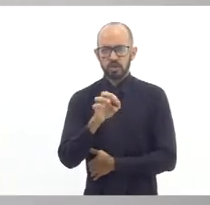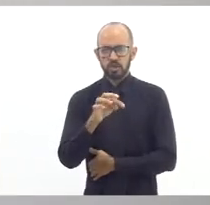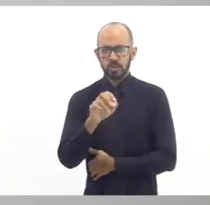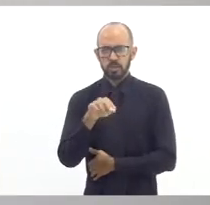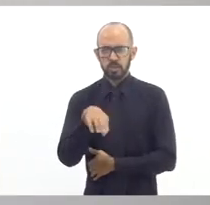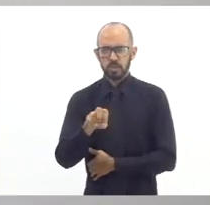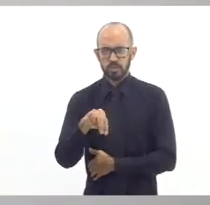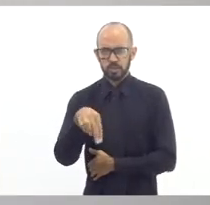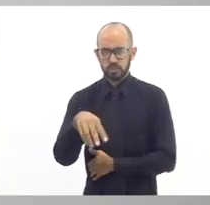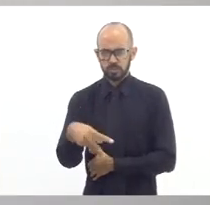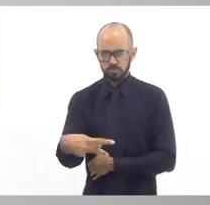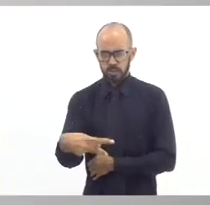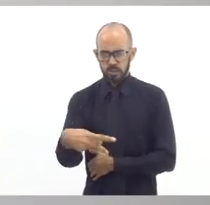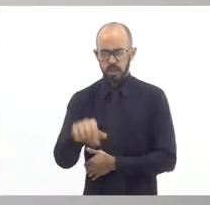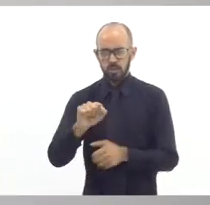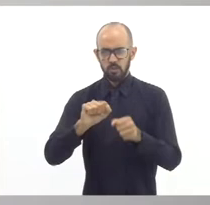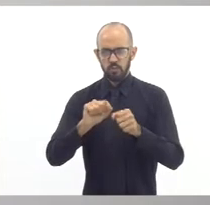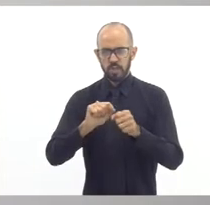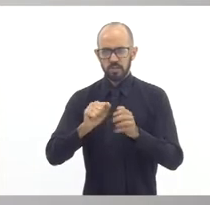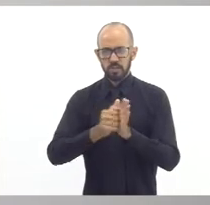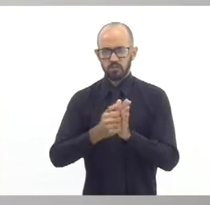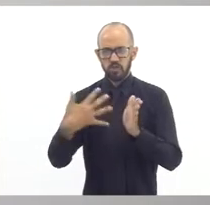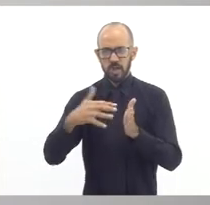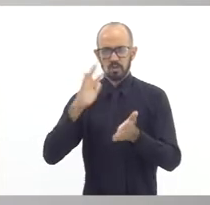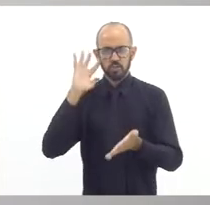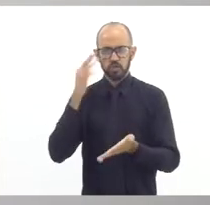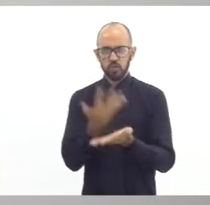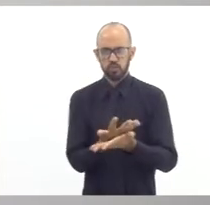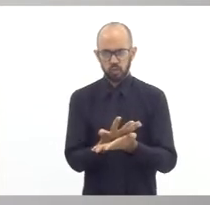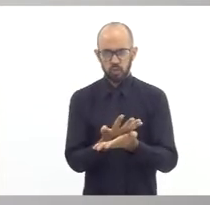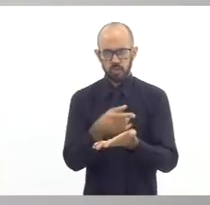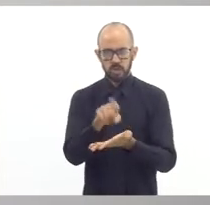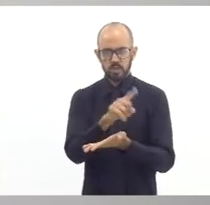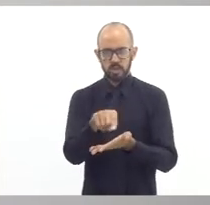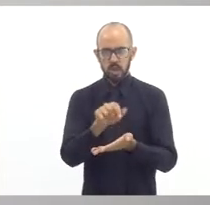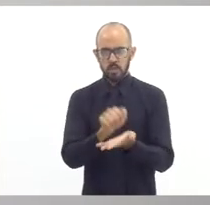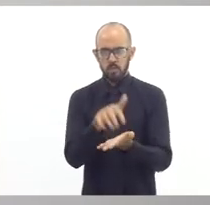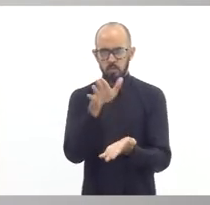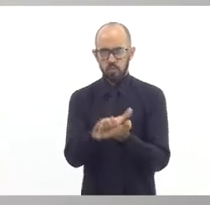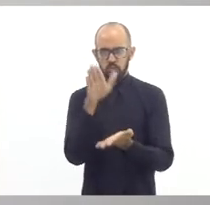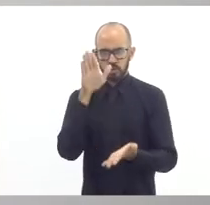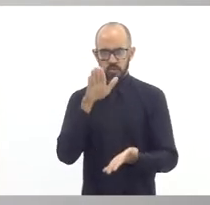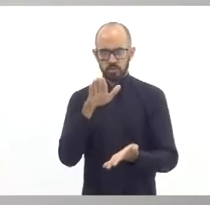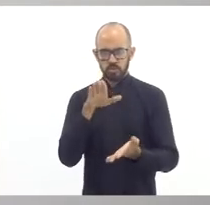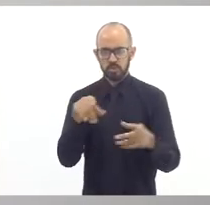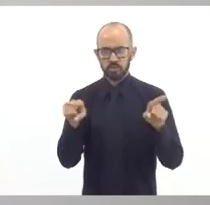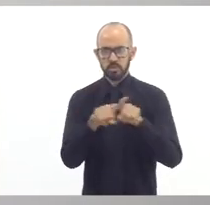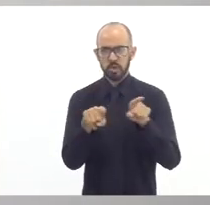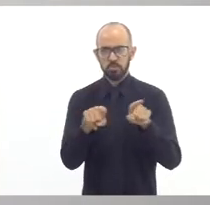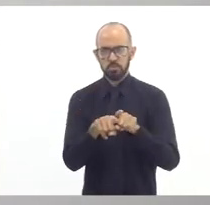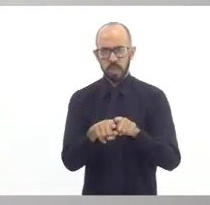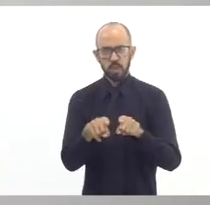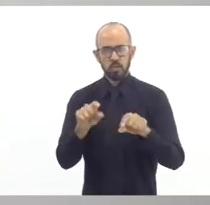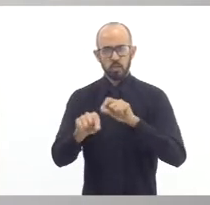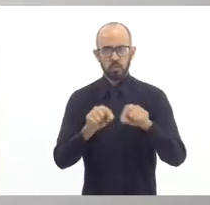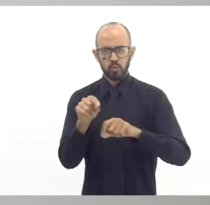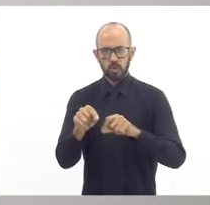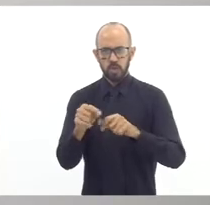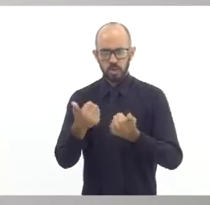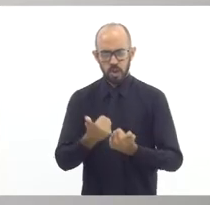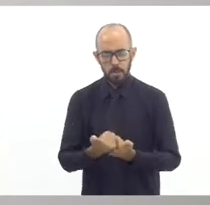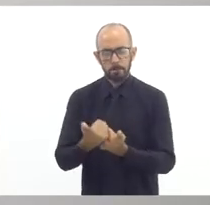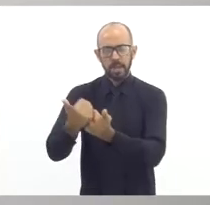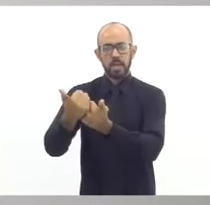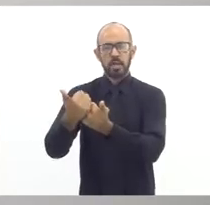de resoluções suspendendo multas, inclusive amparado em consulta